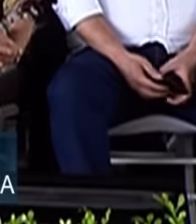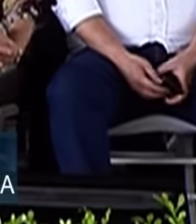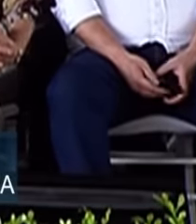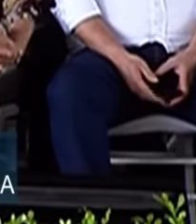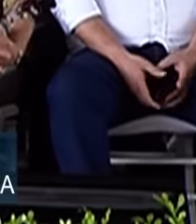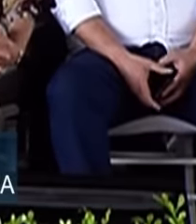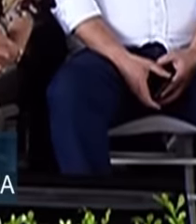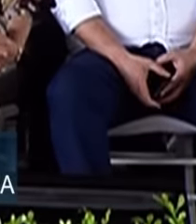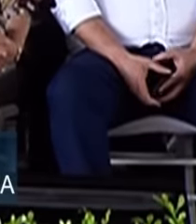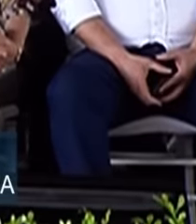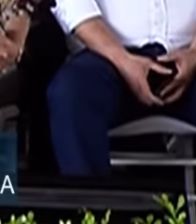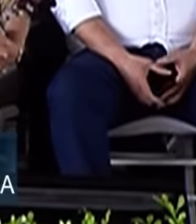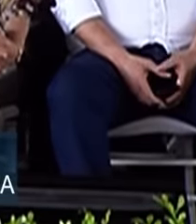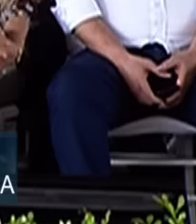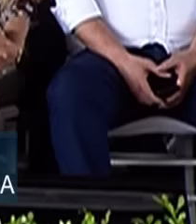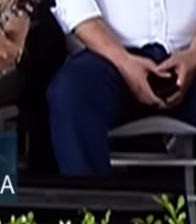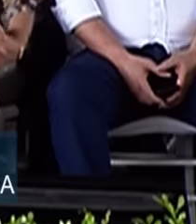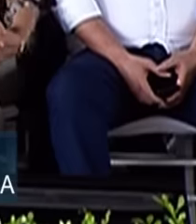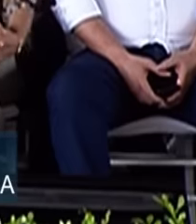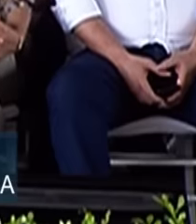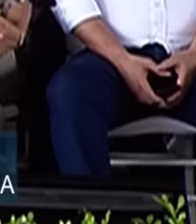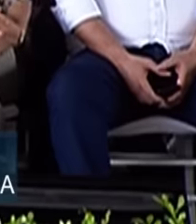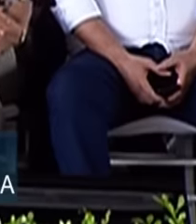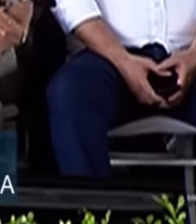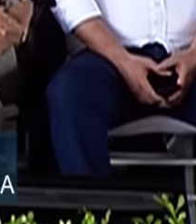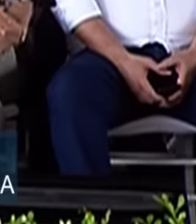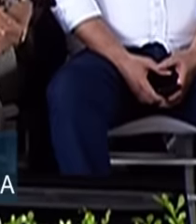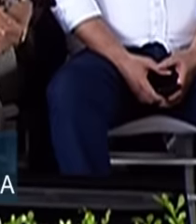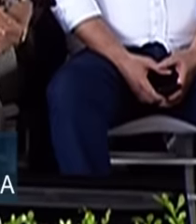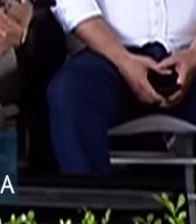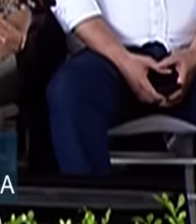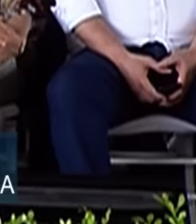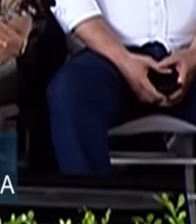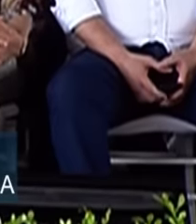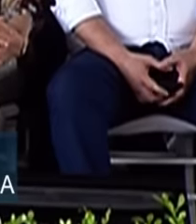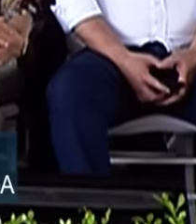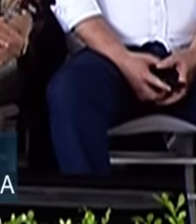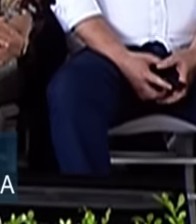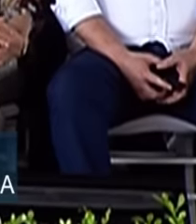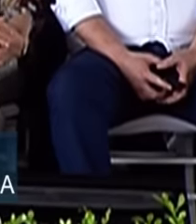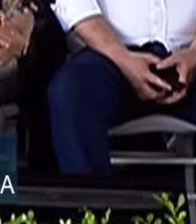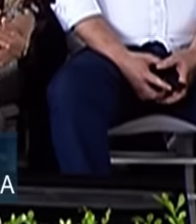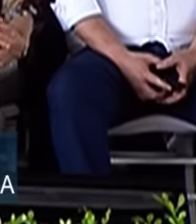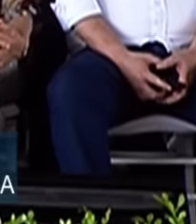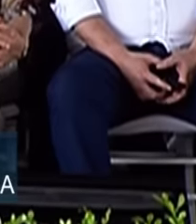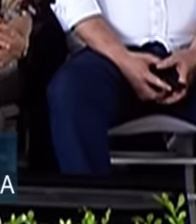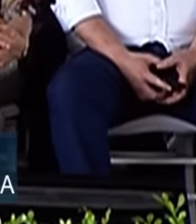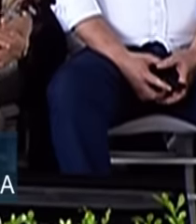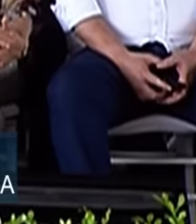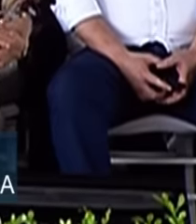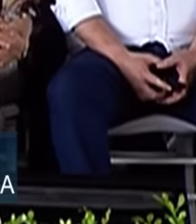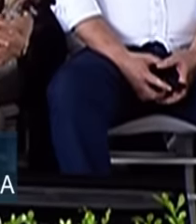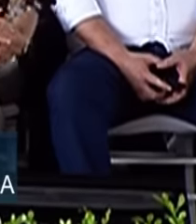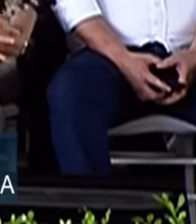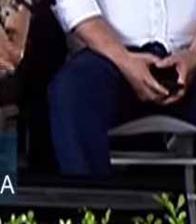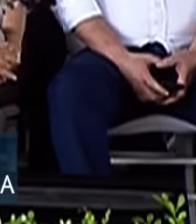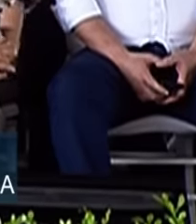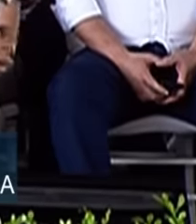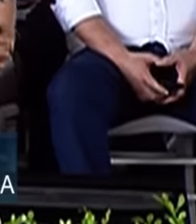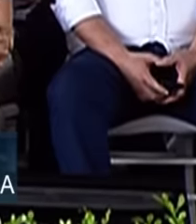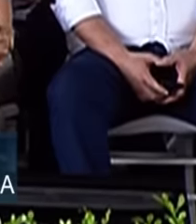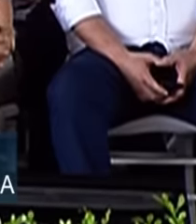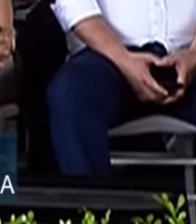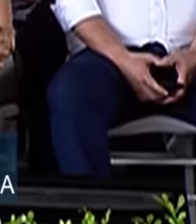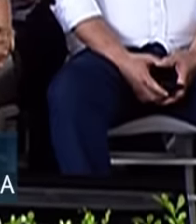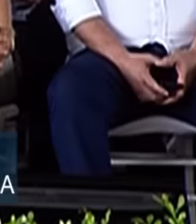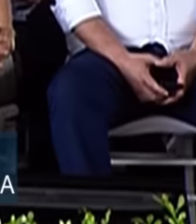inauguramos obras toda semana. Buscamos parcerias, procuramos incentivar também a iniciativa privada. E